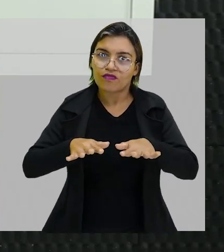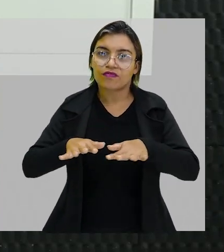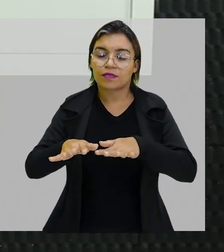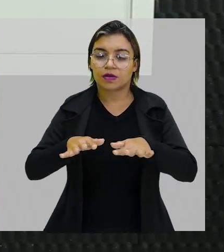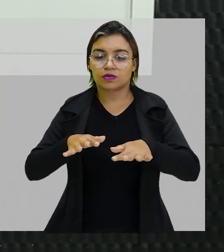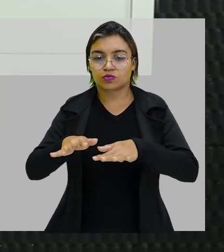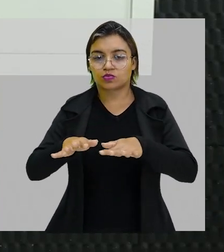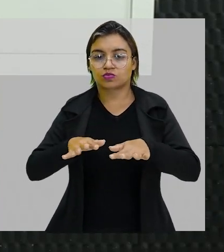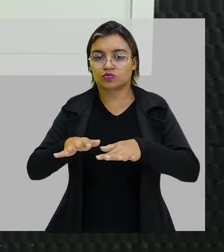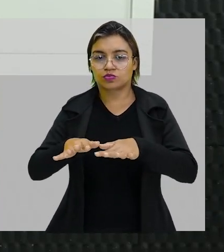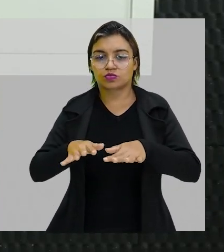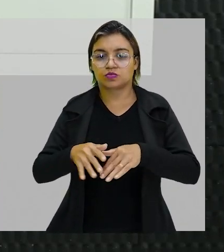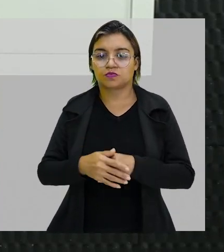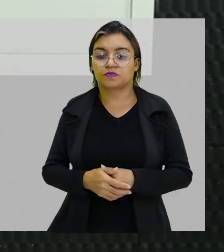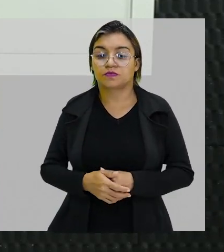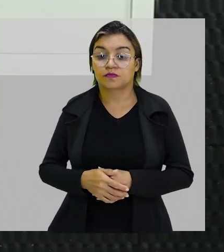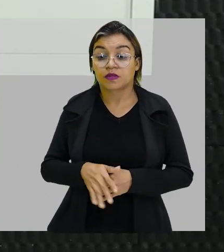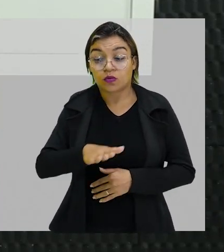de